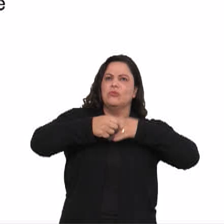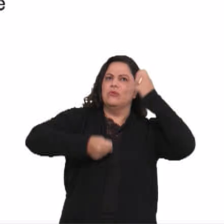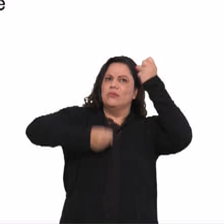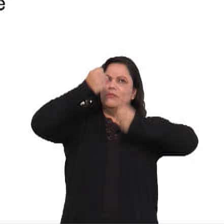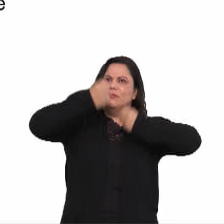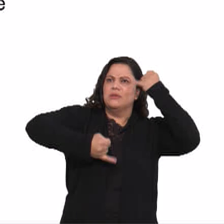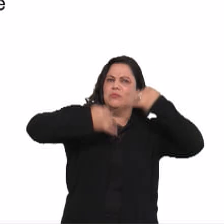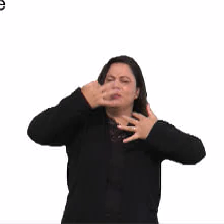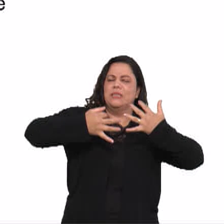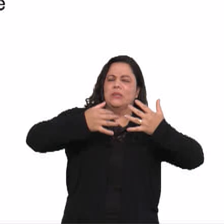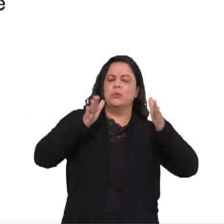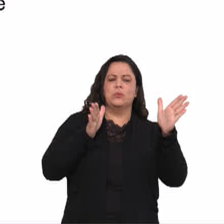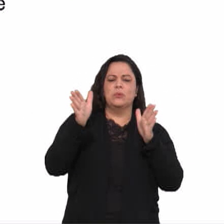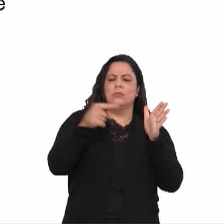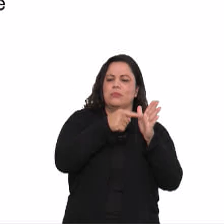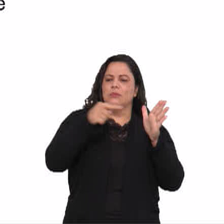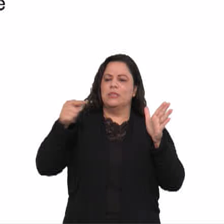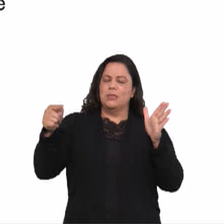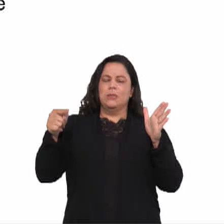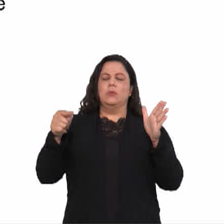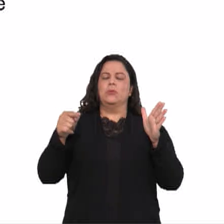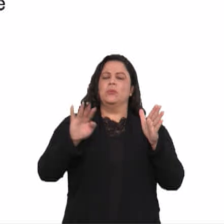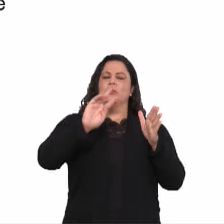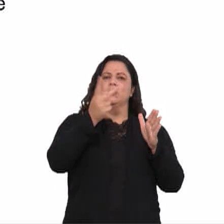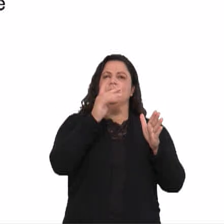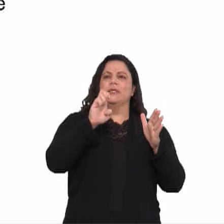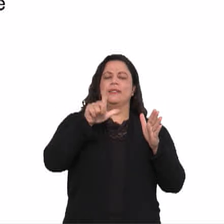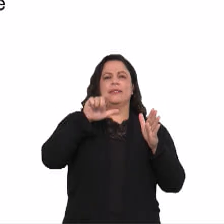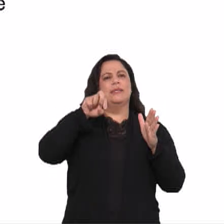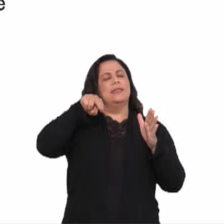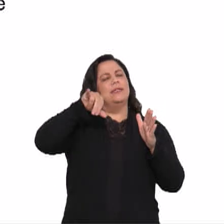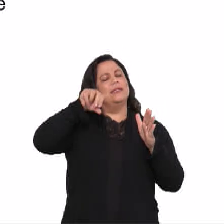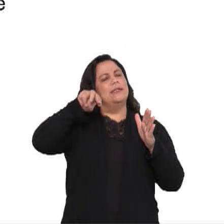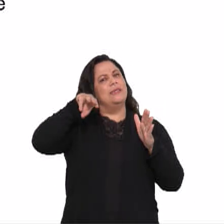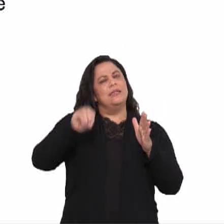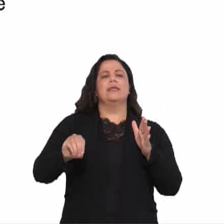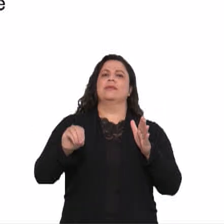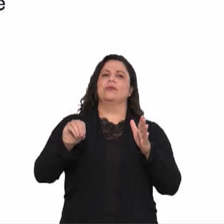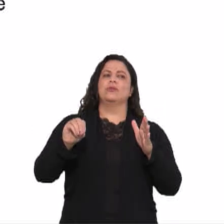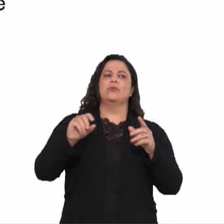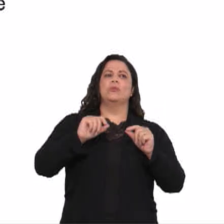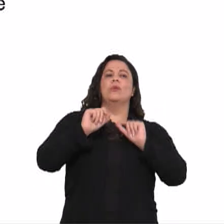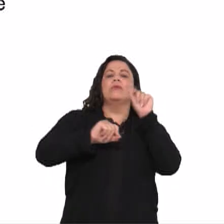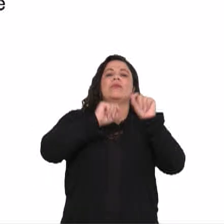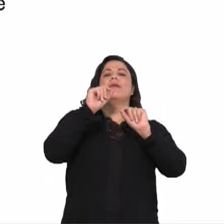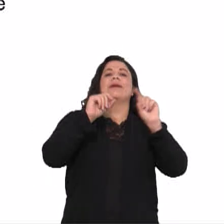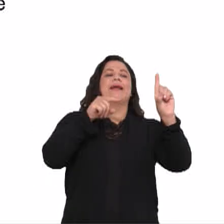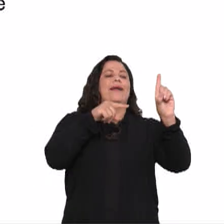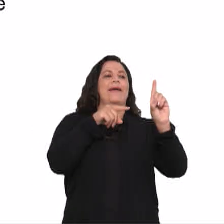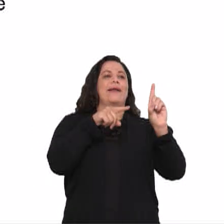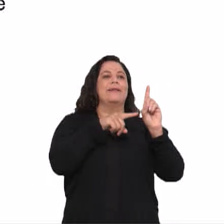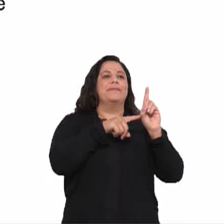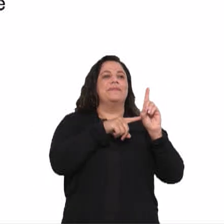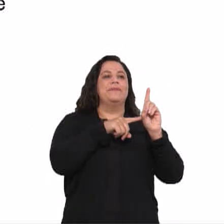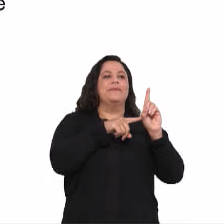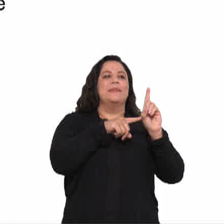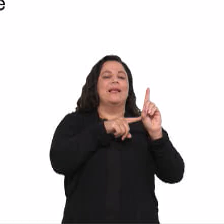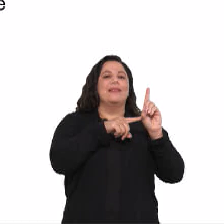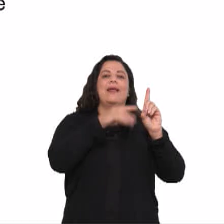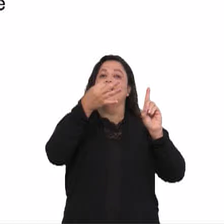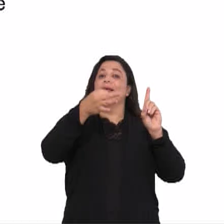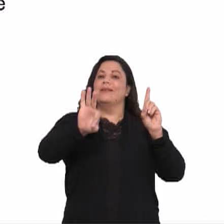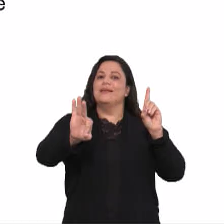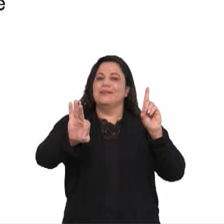como helenismo. Esse trecho, então você acertou ali, né, se você assinalou a alternativa D, esse período